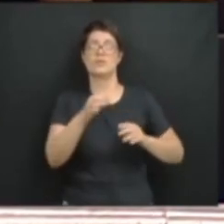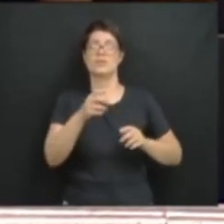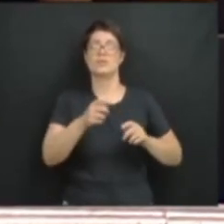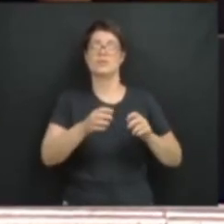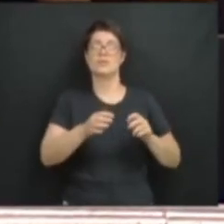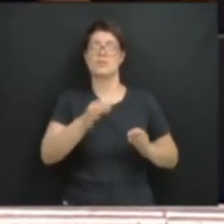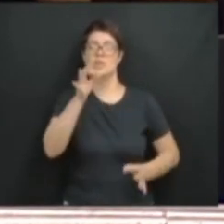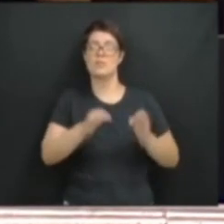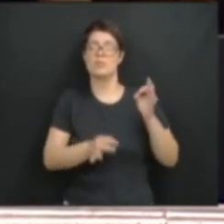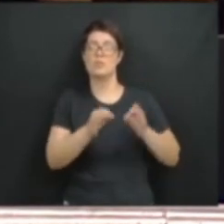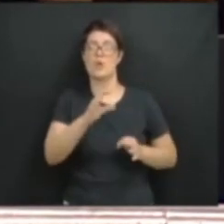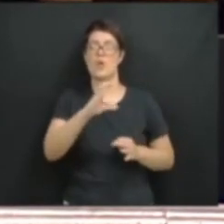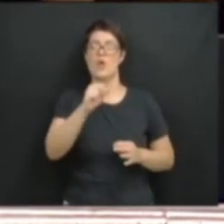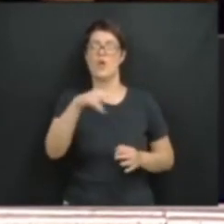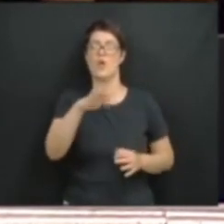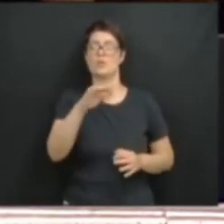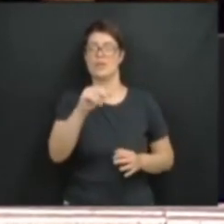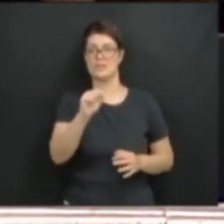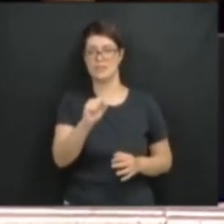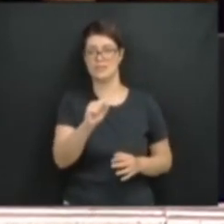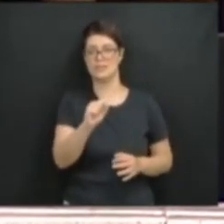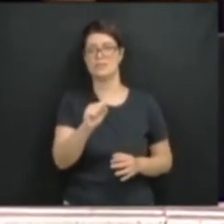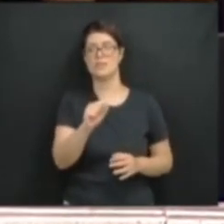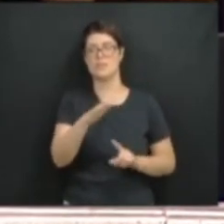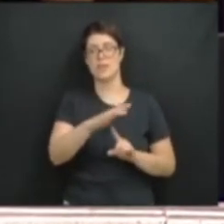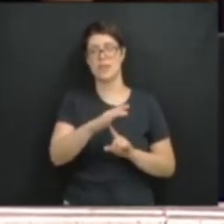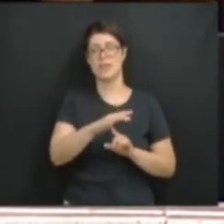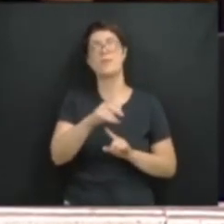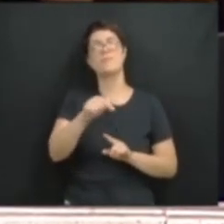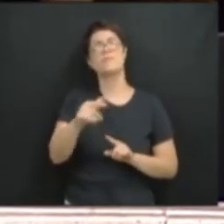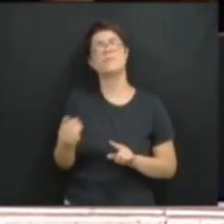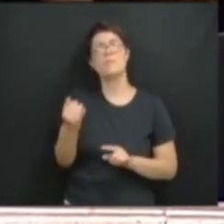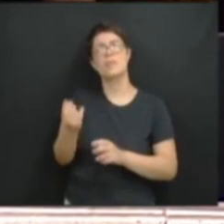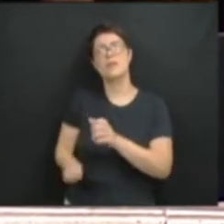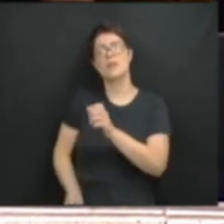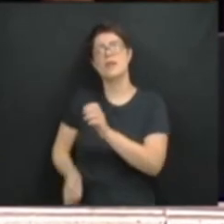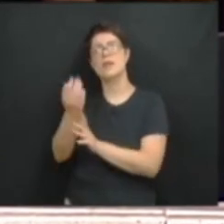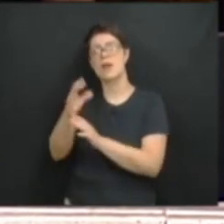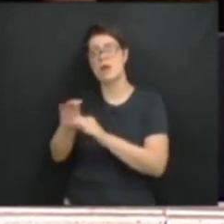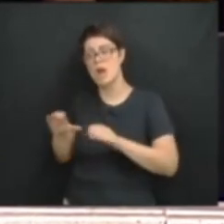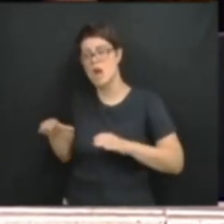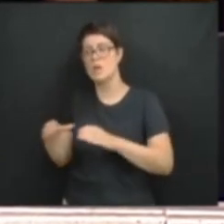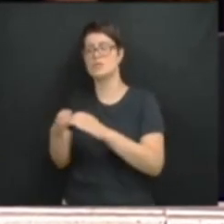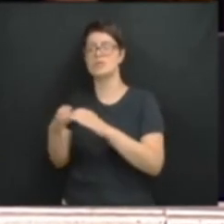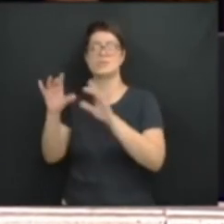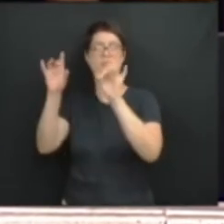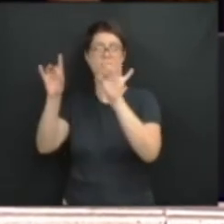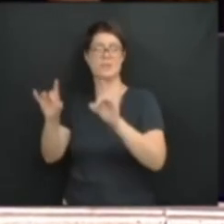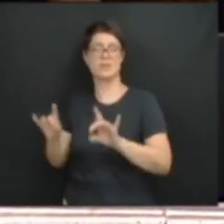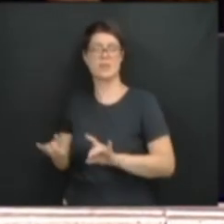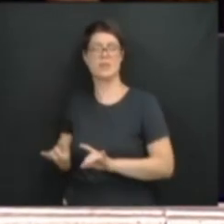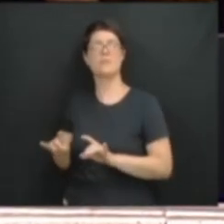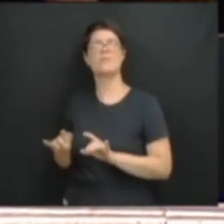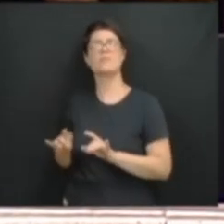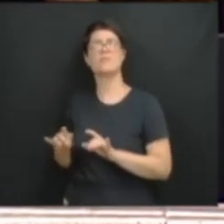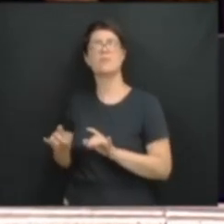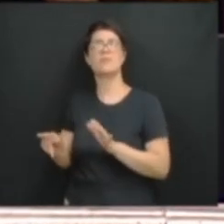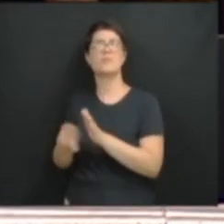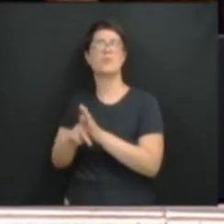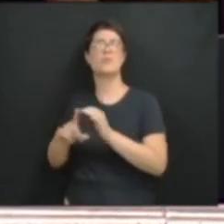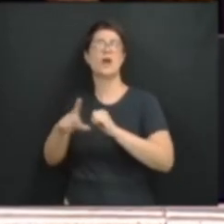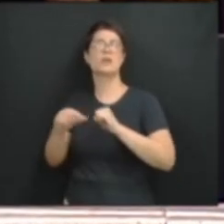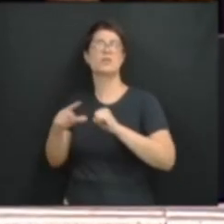a criação da comissão especial na forma dos artigos 67 inciso 4º e